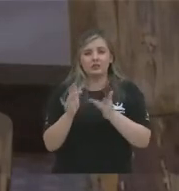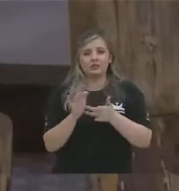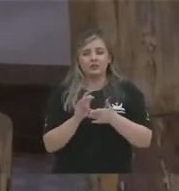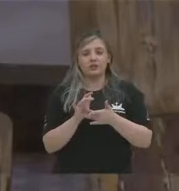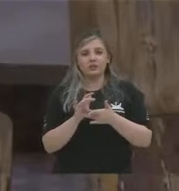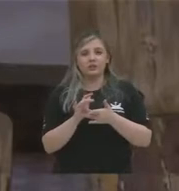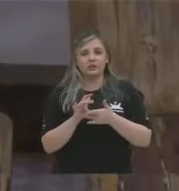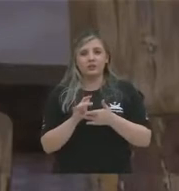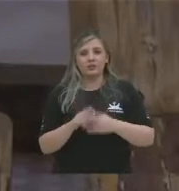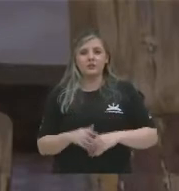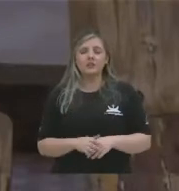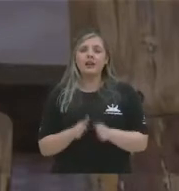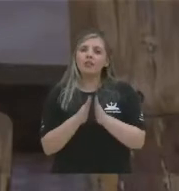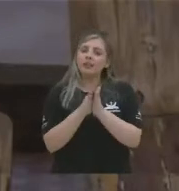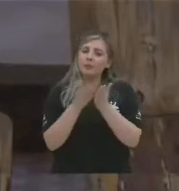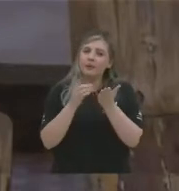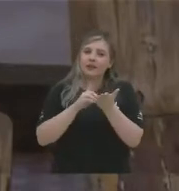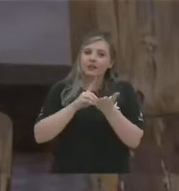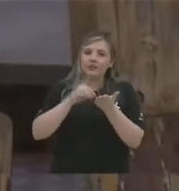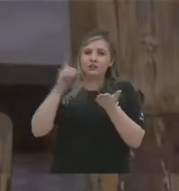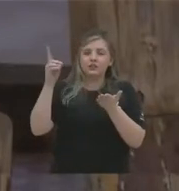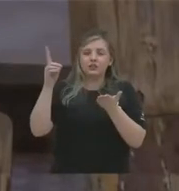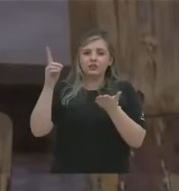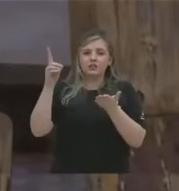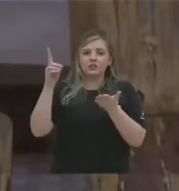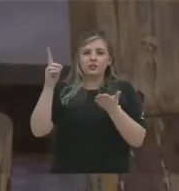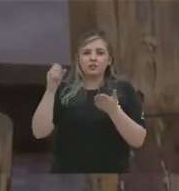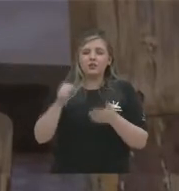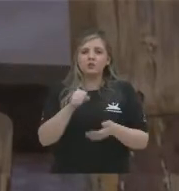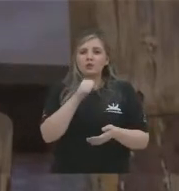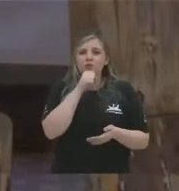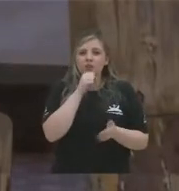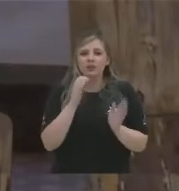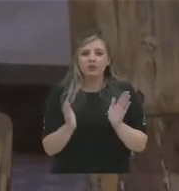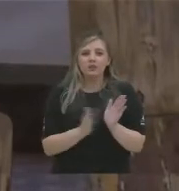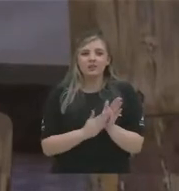Na Bíblia, no Antigo Testamento,